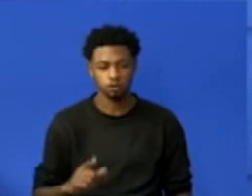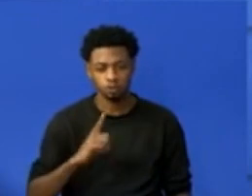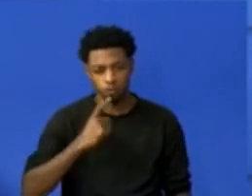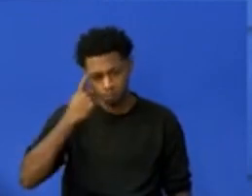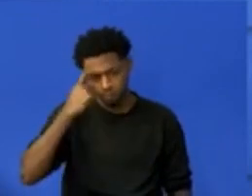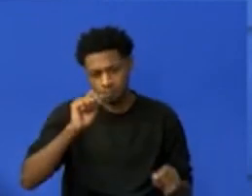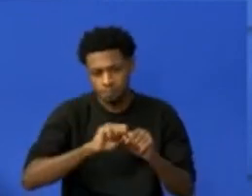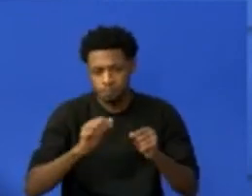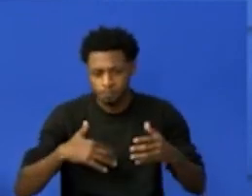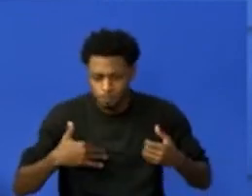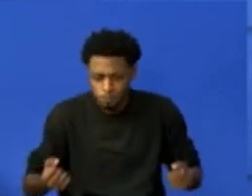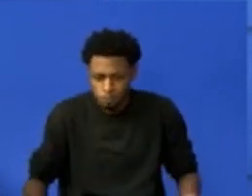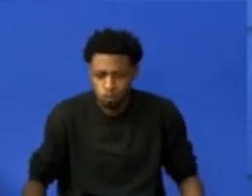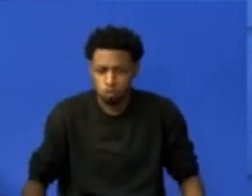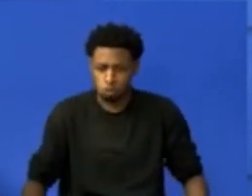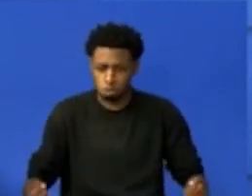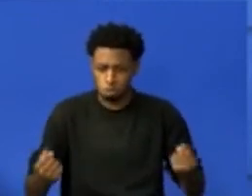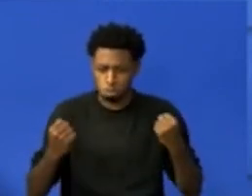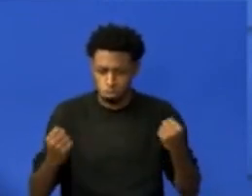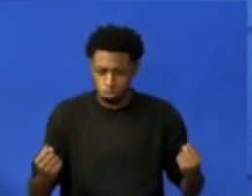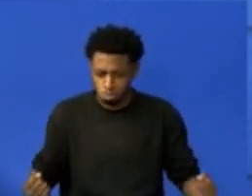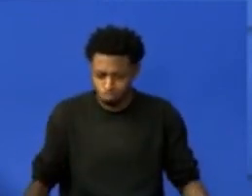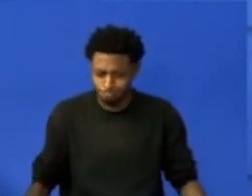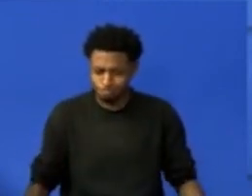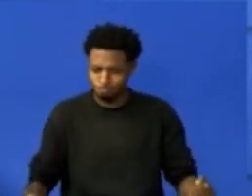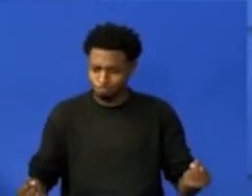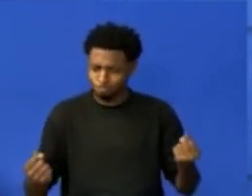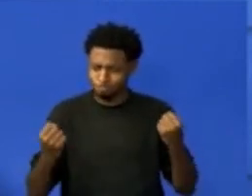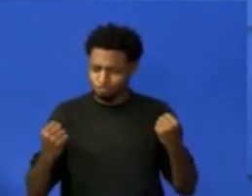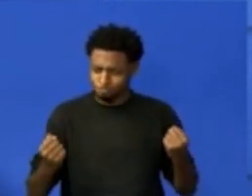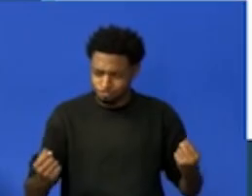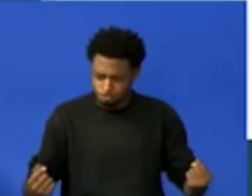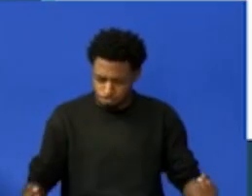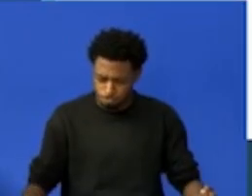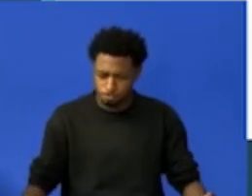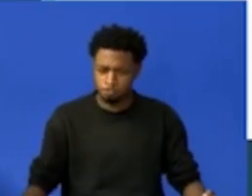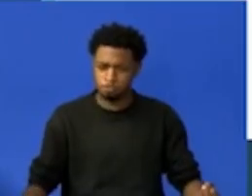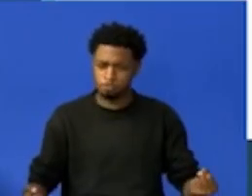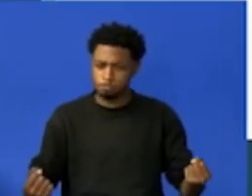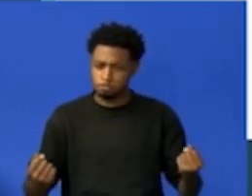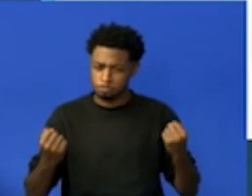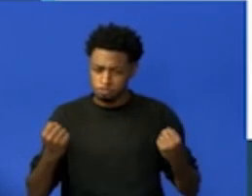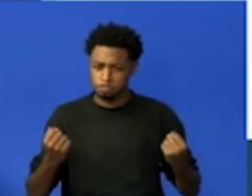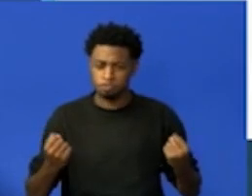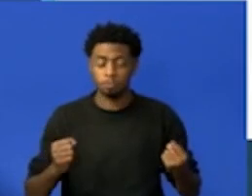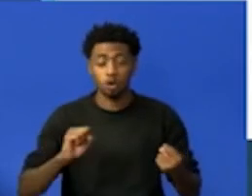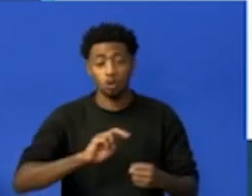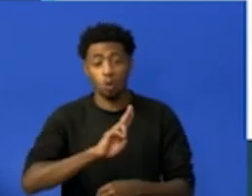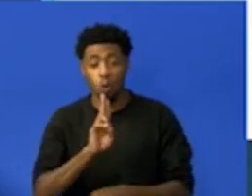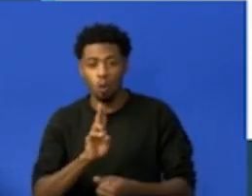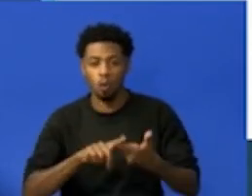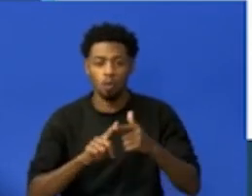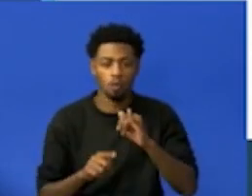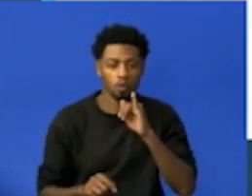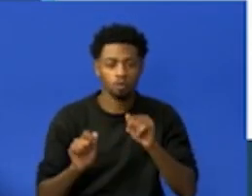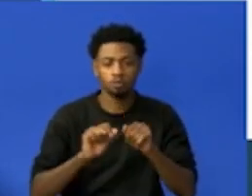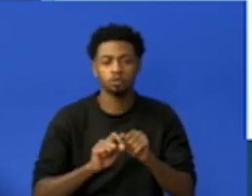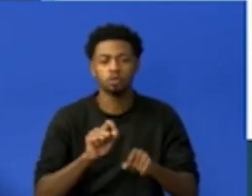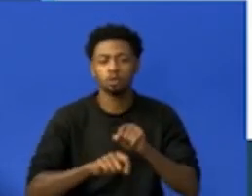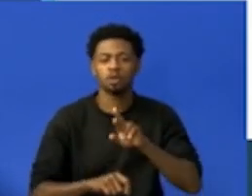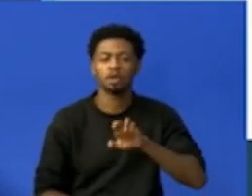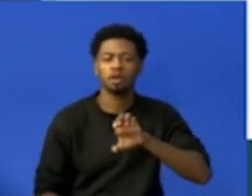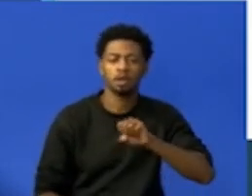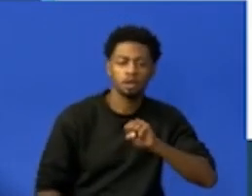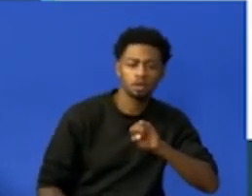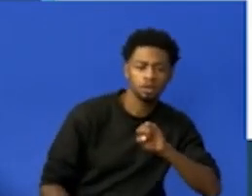pensa em treinamento de força, que é o tradicional, ou o treinamento resistido. Aí você pode dizer, mas professora, por que o